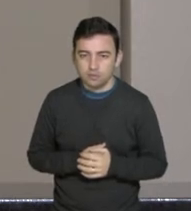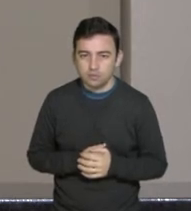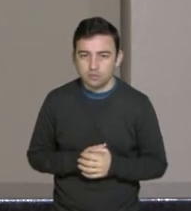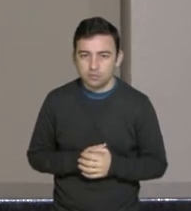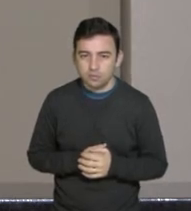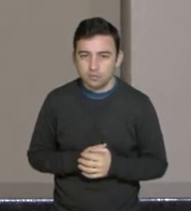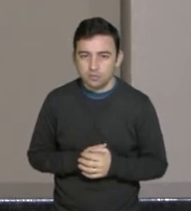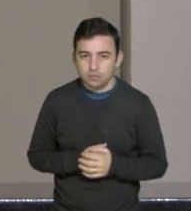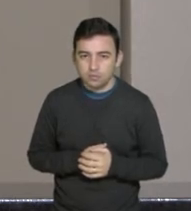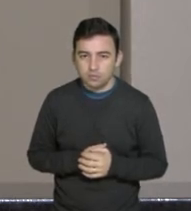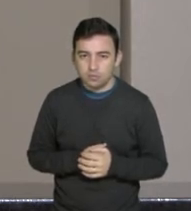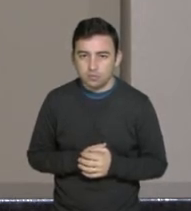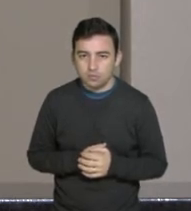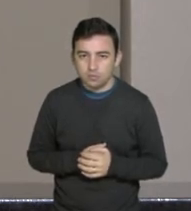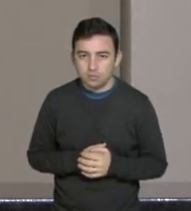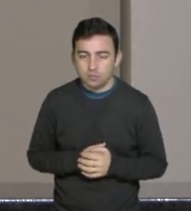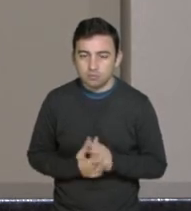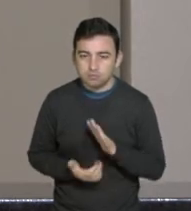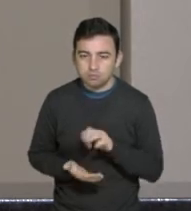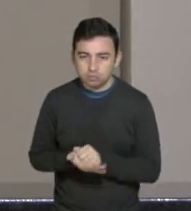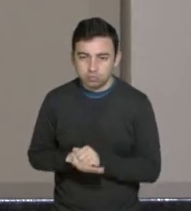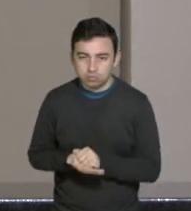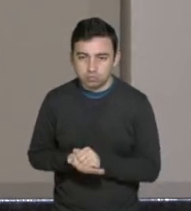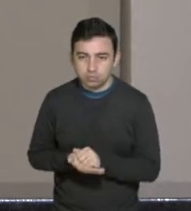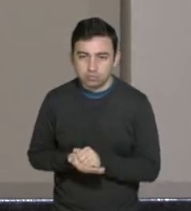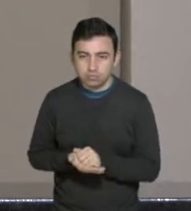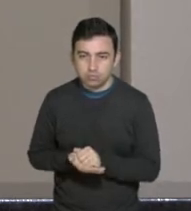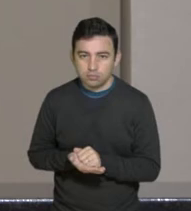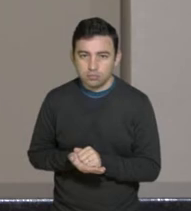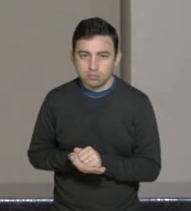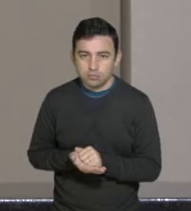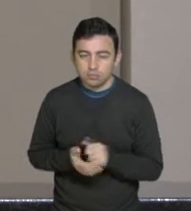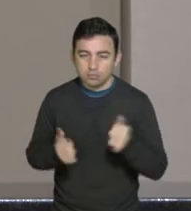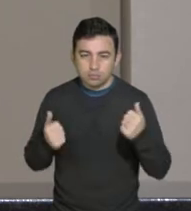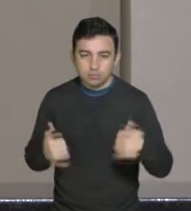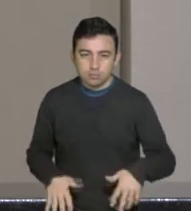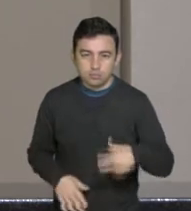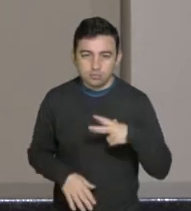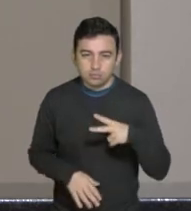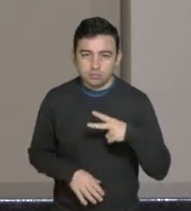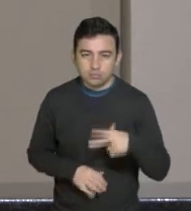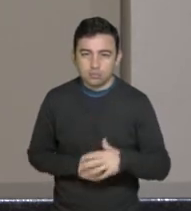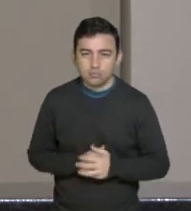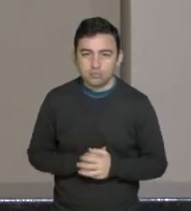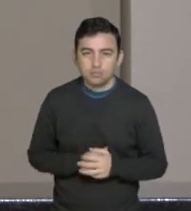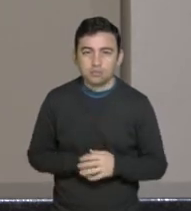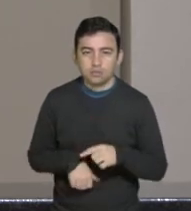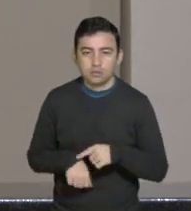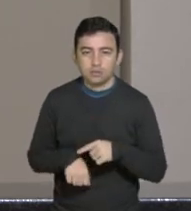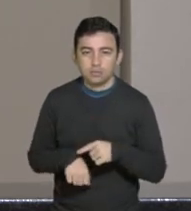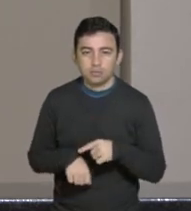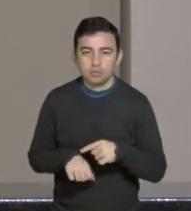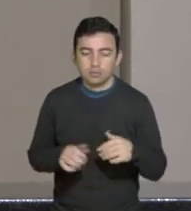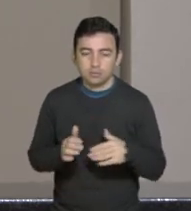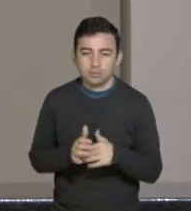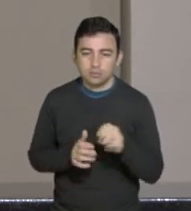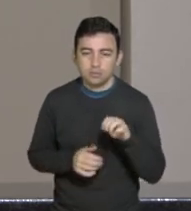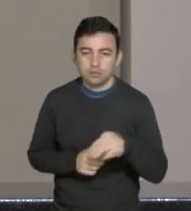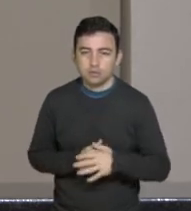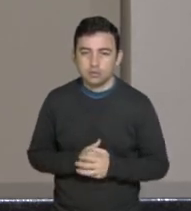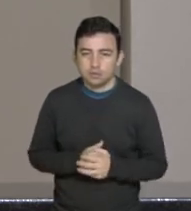Vossa Excelência, que está inscrito em explicações pessoais, tem o tempo de até 10